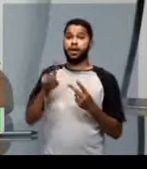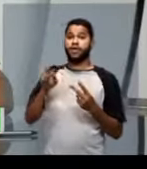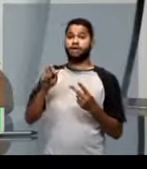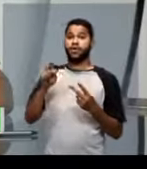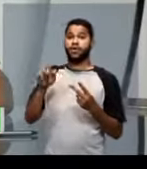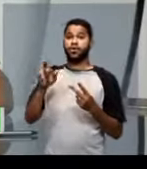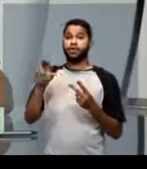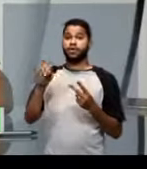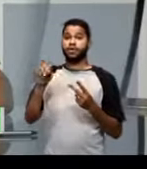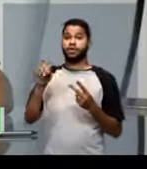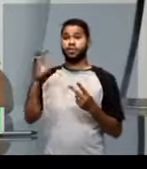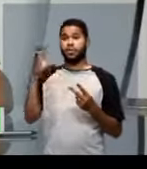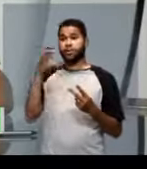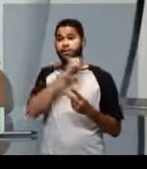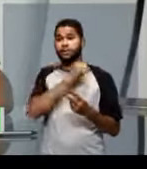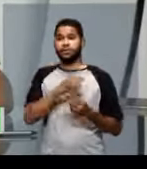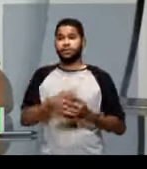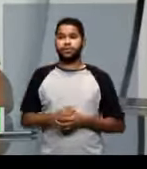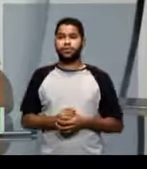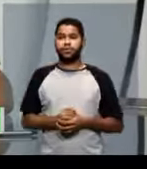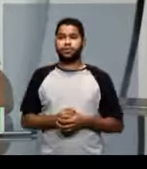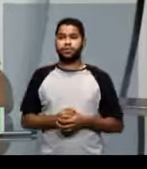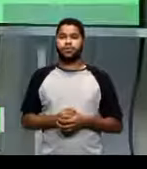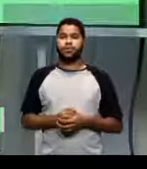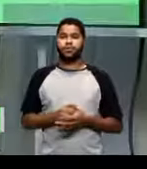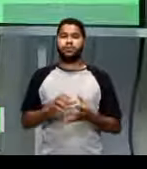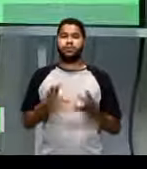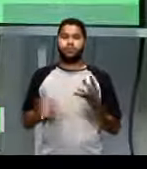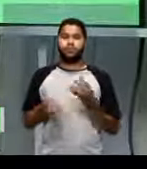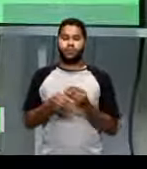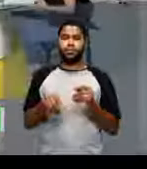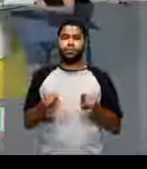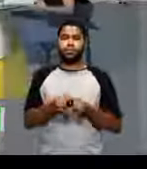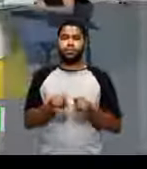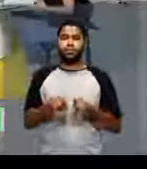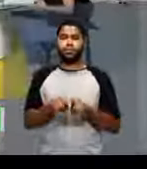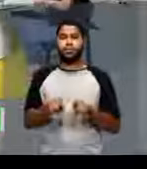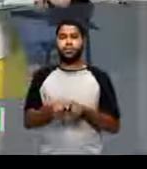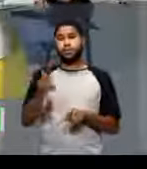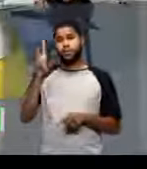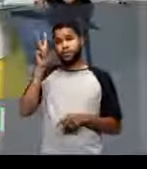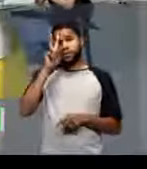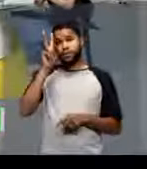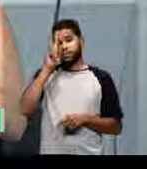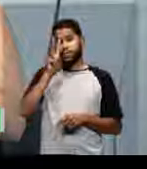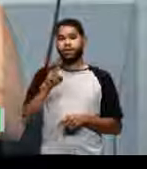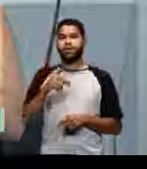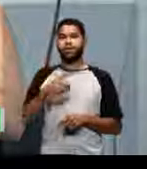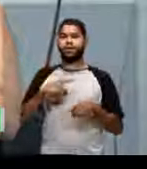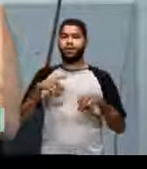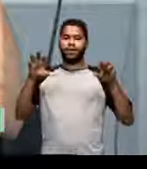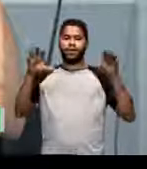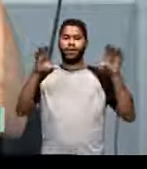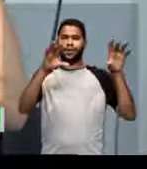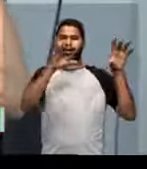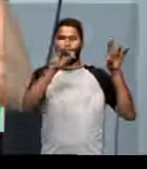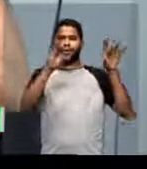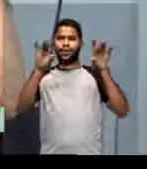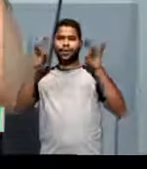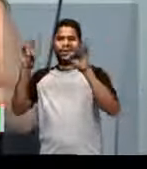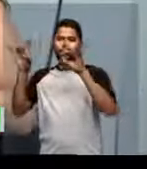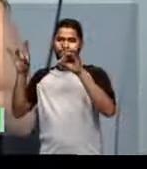ela é uma passagem mais rápida. Ótimo. Complementando também, lembrando de que você põe uma roupa no varal, né? Exatamente.